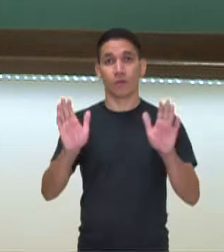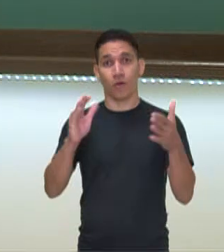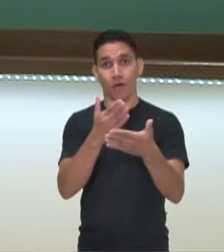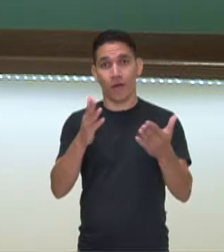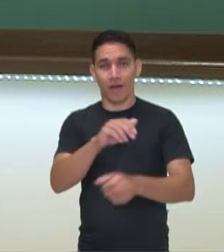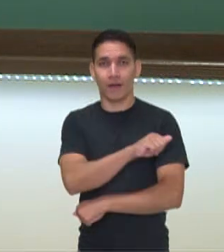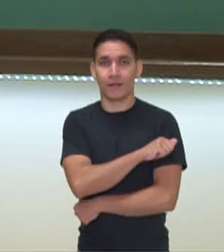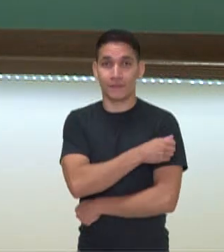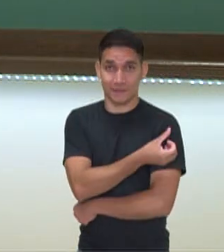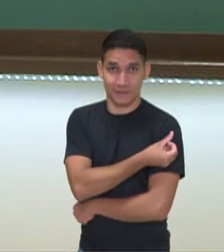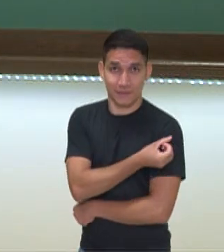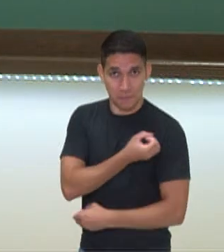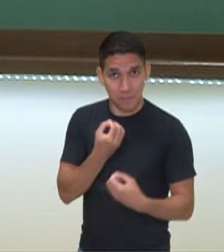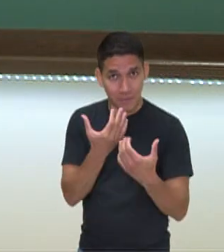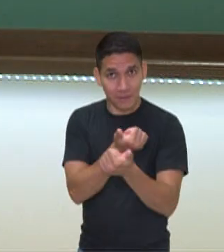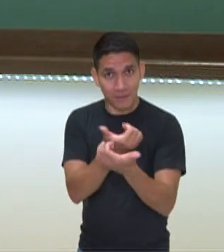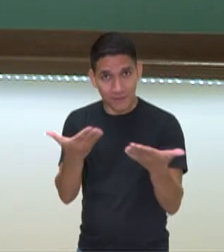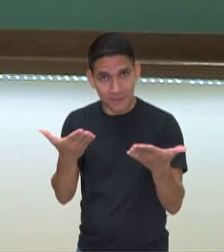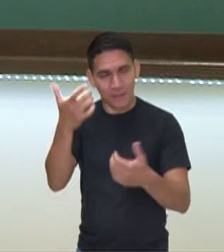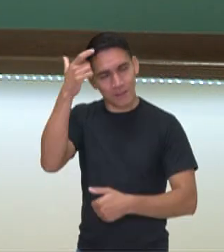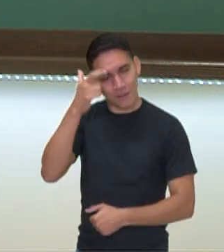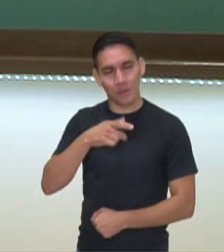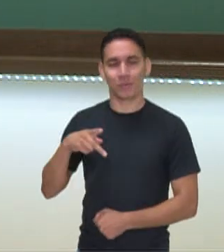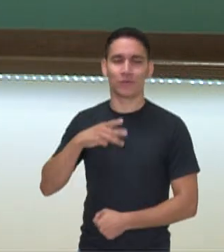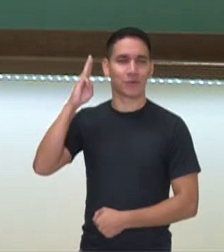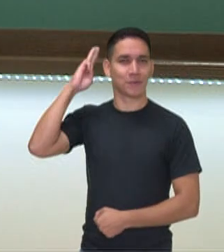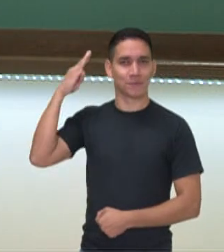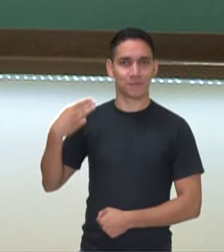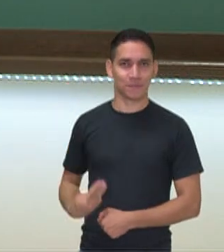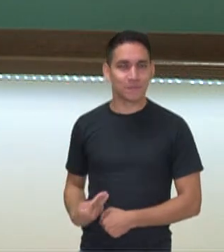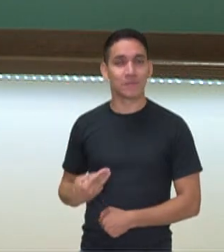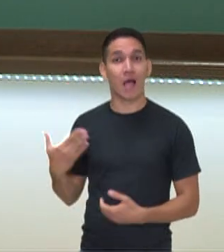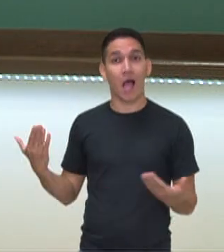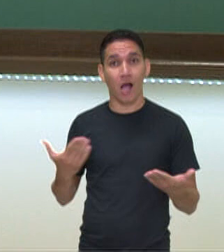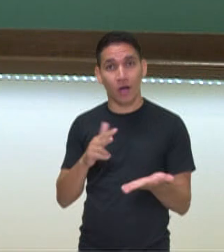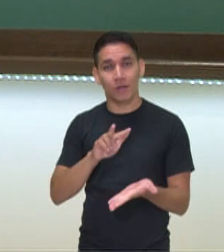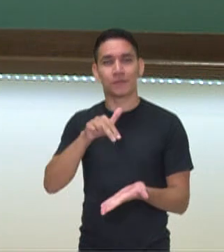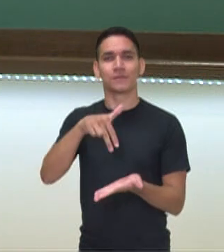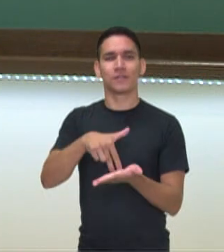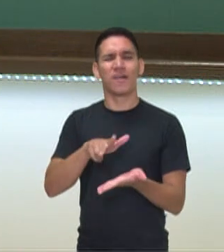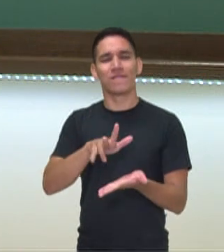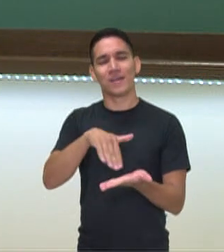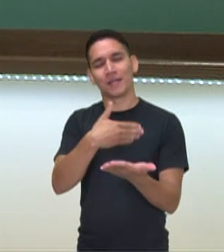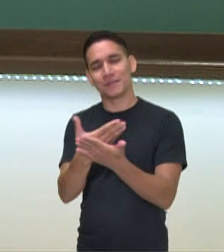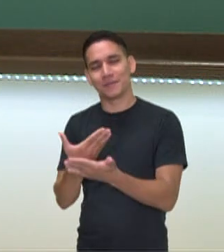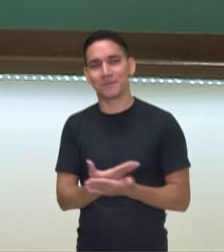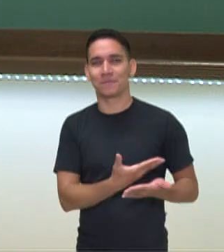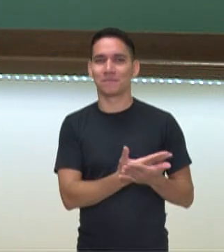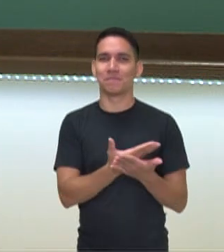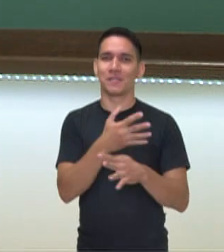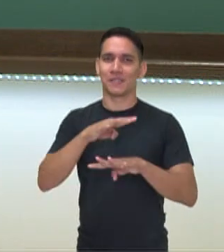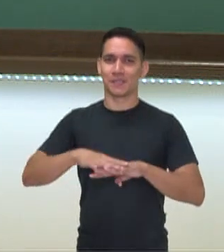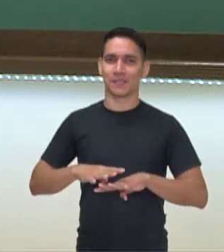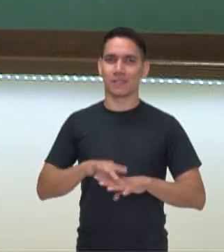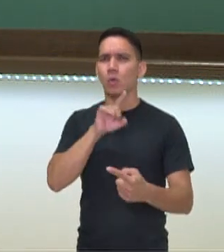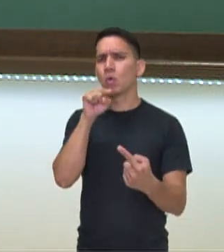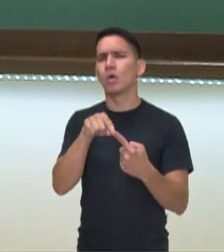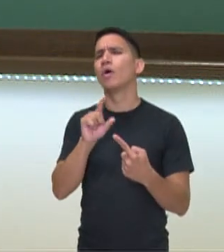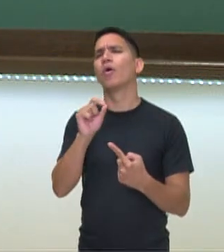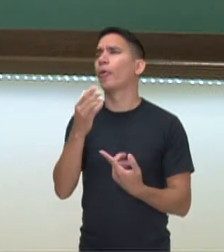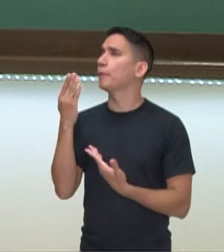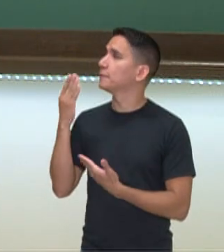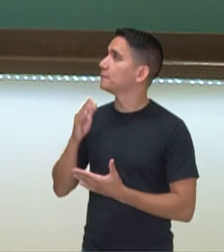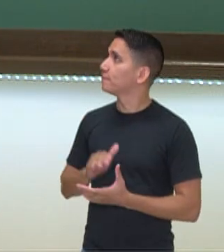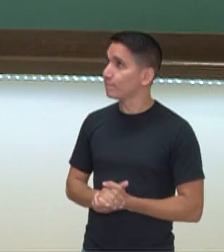Olá, estudantes do sexto ano, tudo bem? Sou a professora Marita e a gente está aqui para uma aula de matemática. Qual é o nosso objetivo dessa aula?